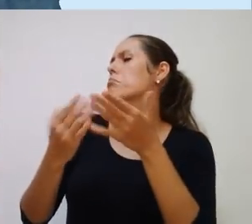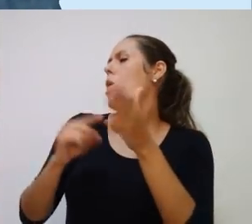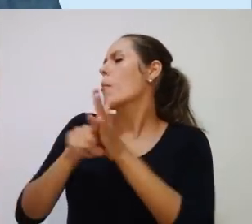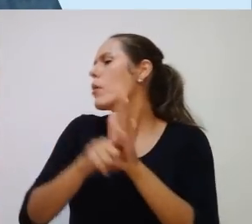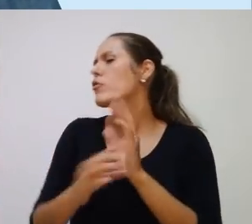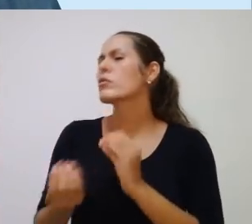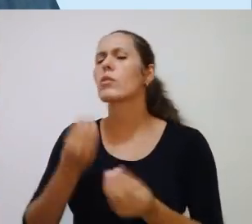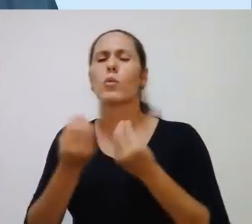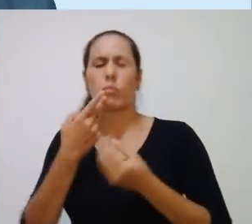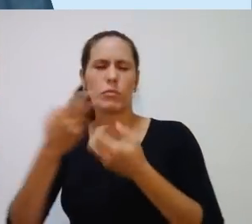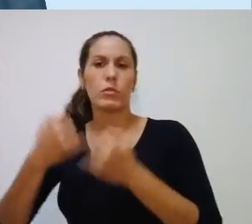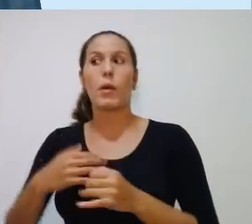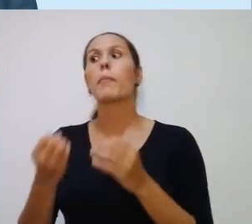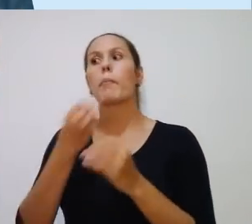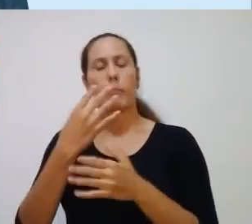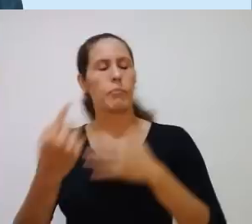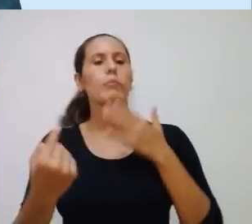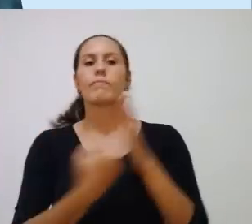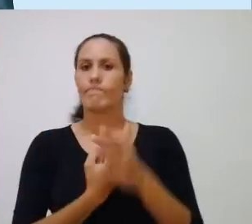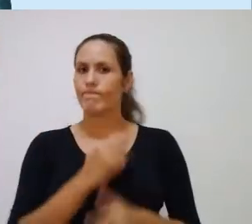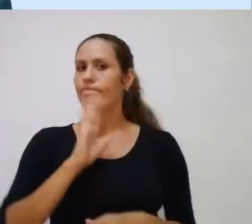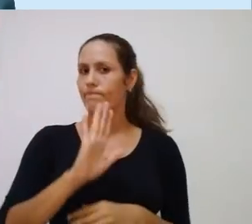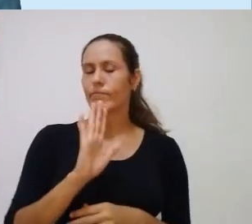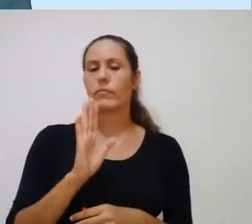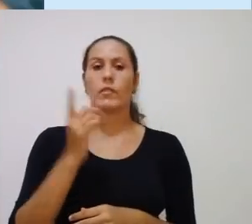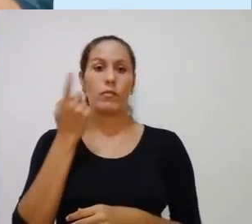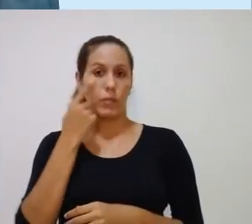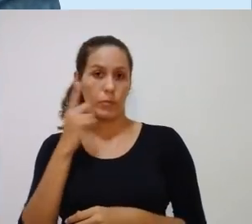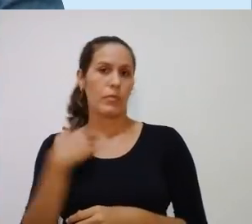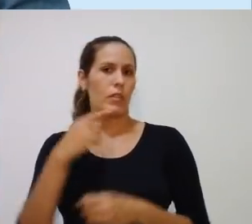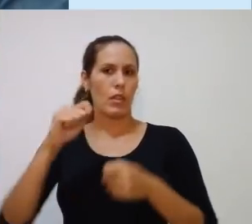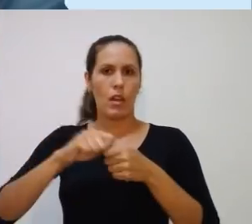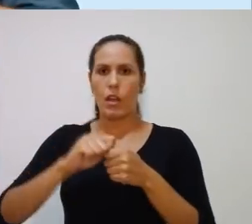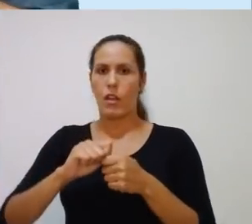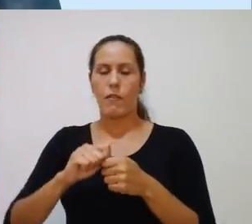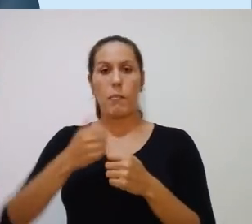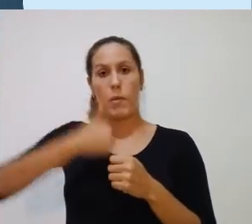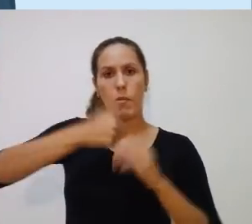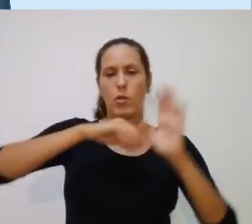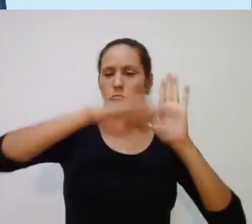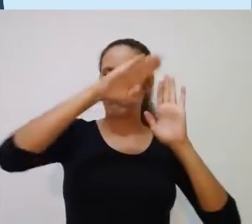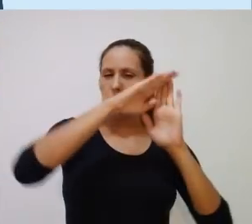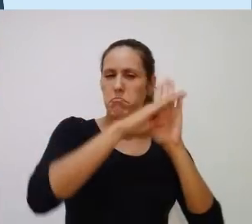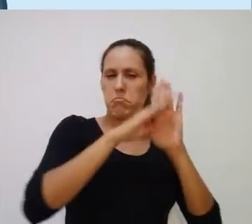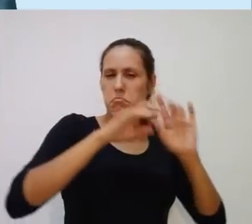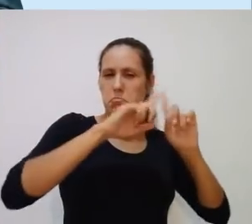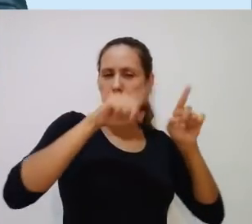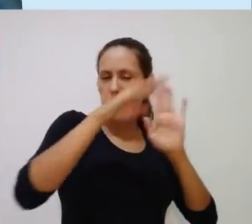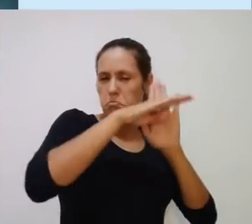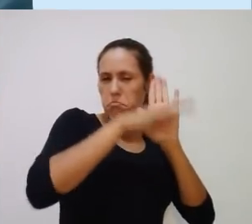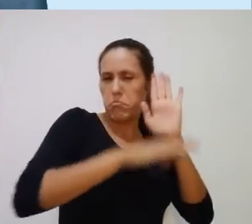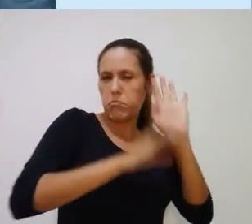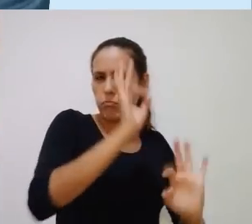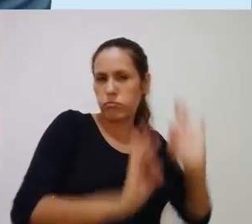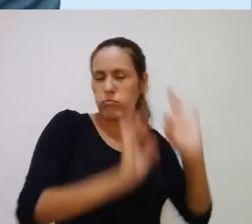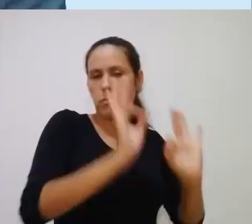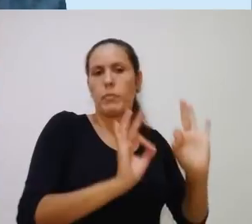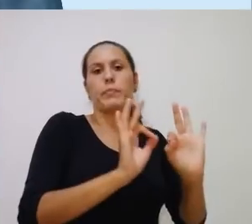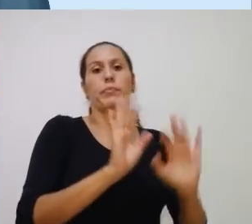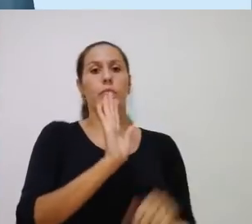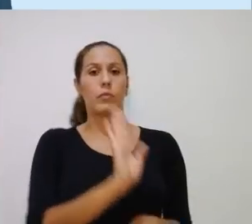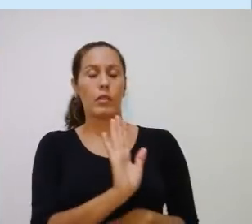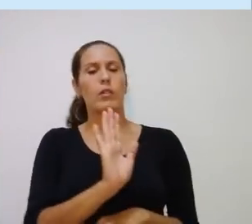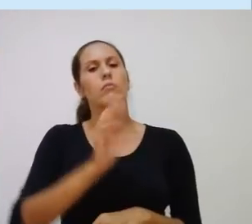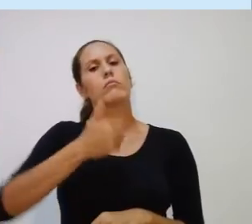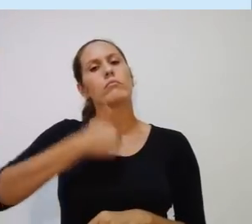essa pesquisa com o teu estudante? Muito boa essa pergunta. Veja, a gente fez todo um planejamento para poder lidar.